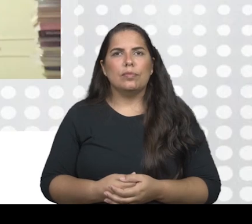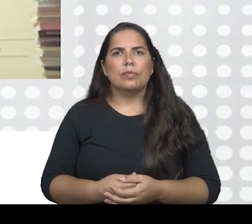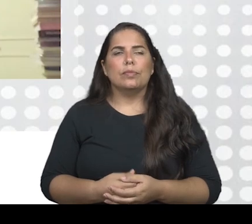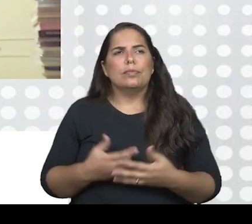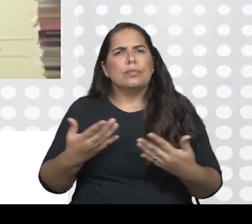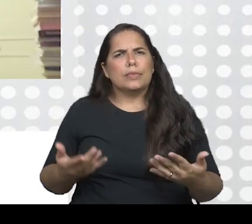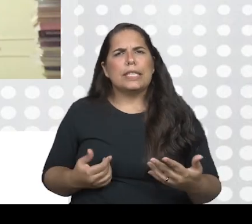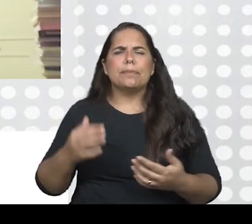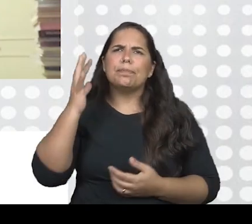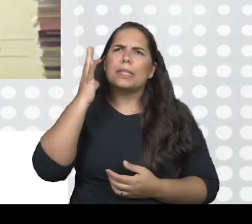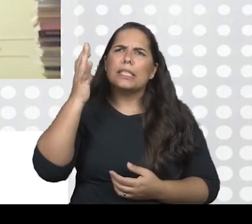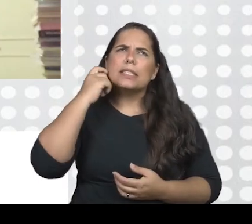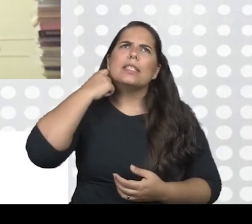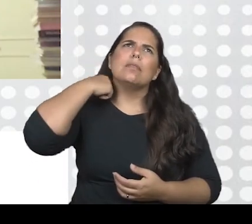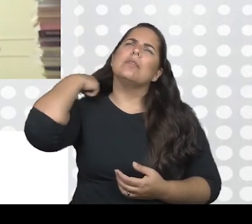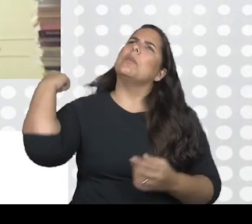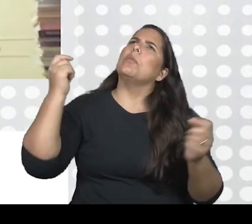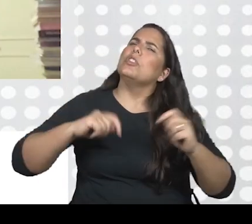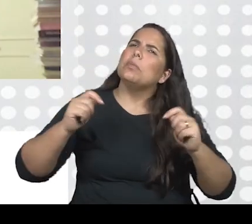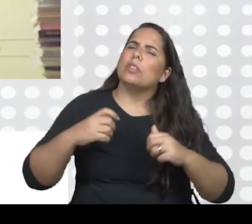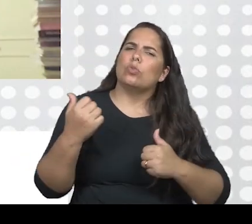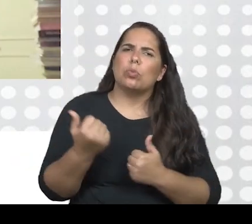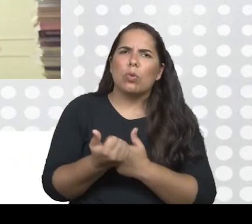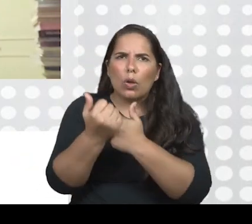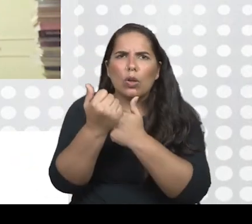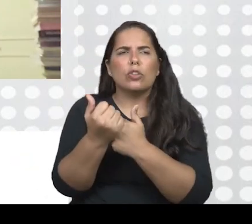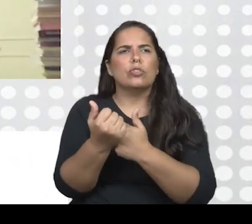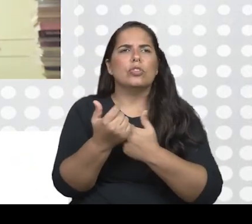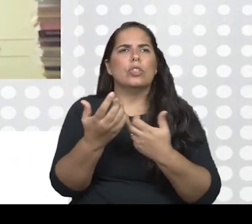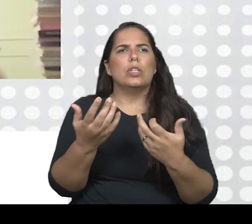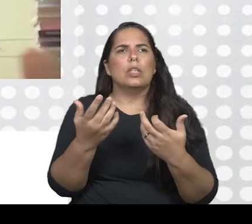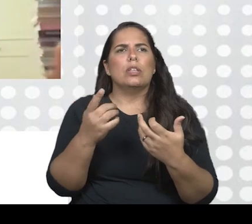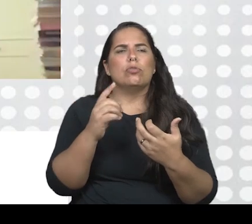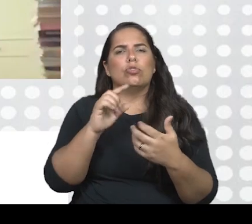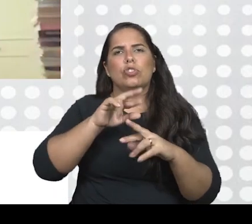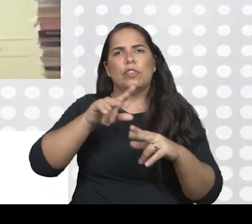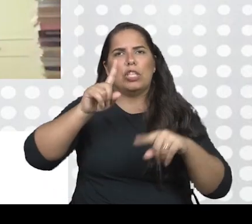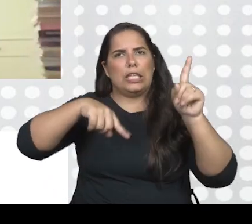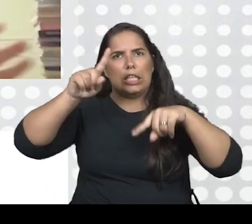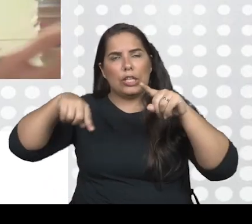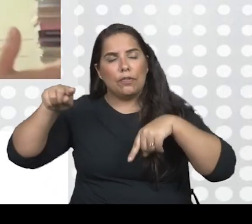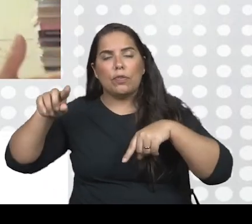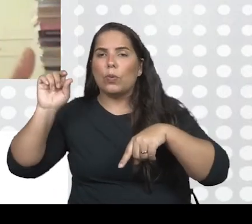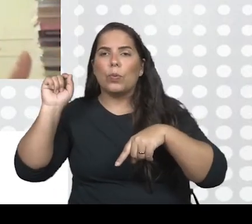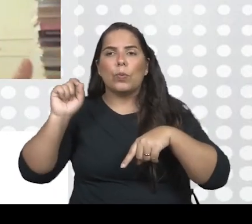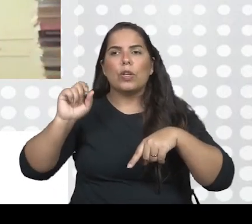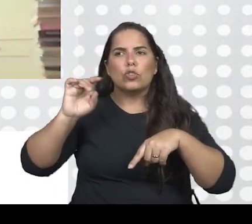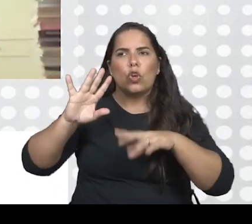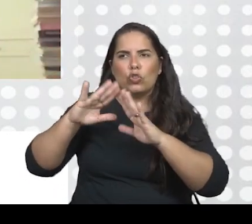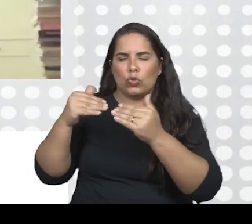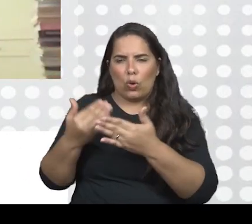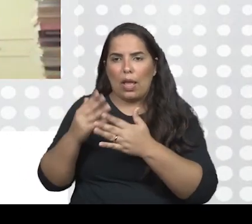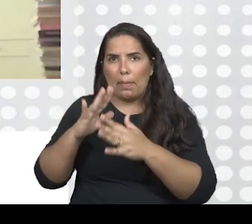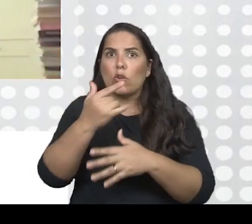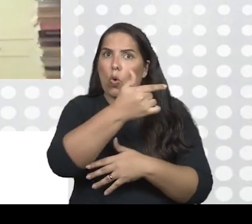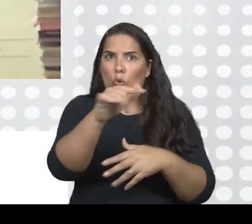E aí a gente pensar possibilidades de suportes em diferentes níveis, não só da